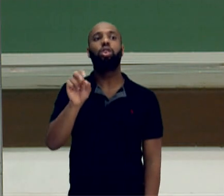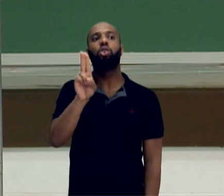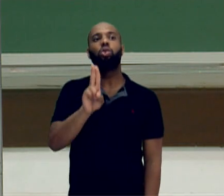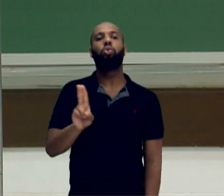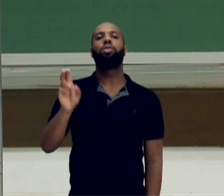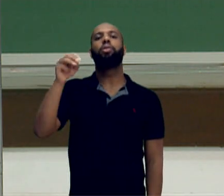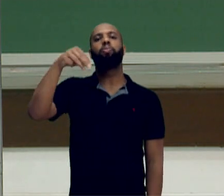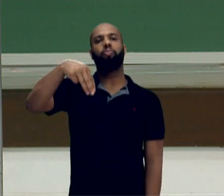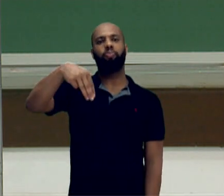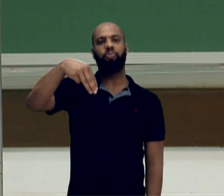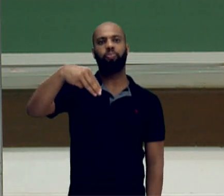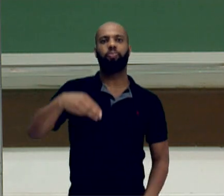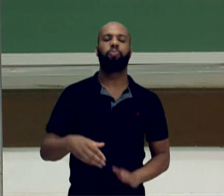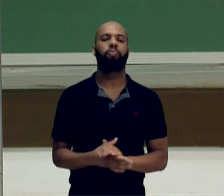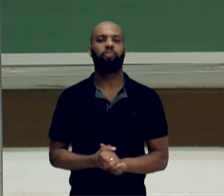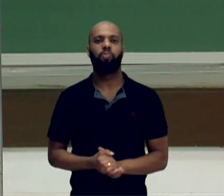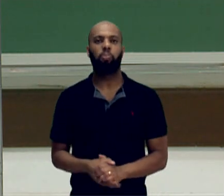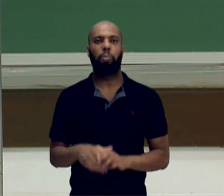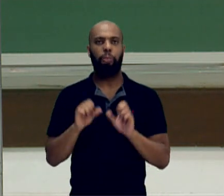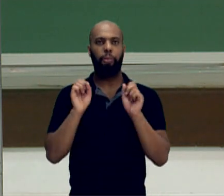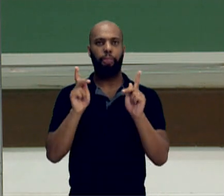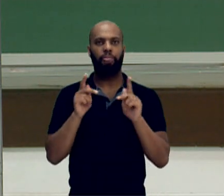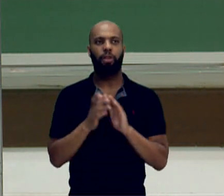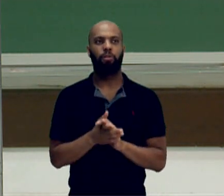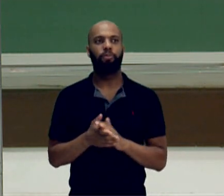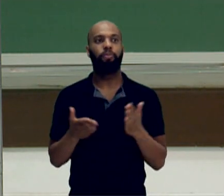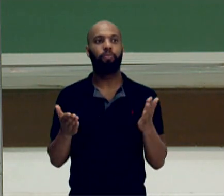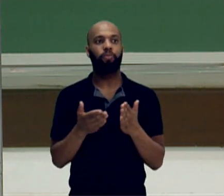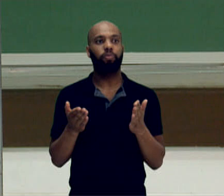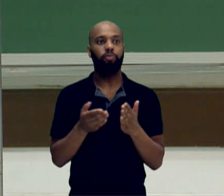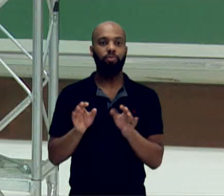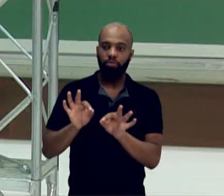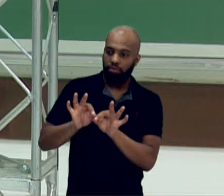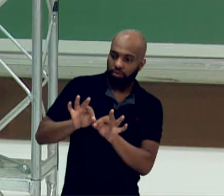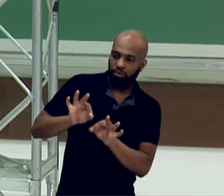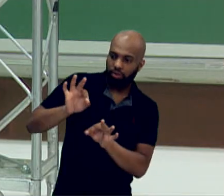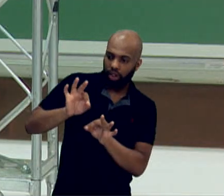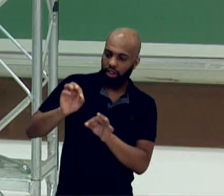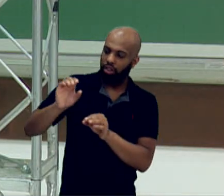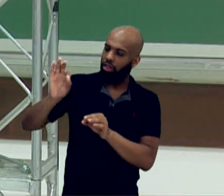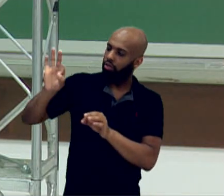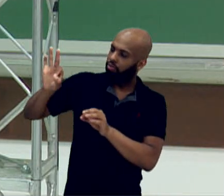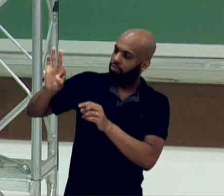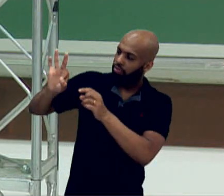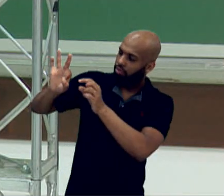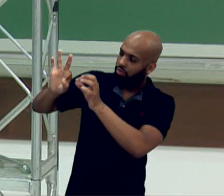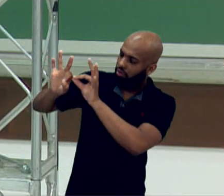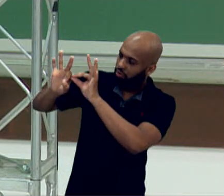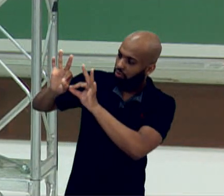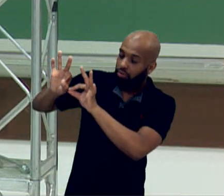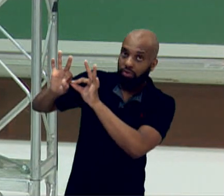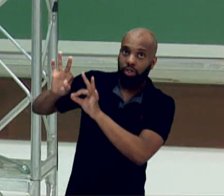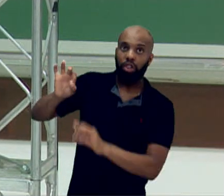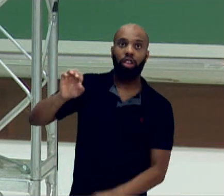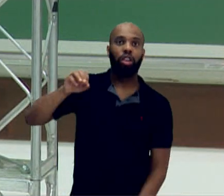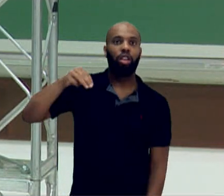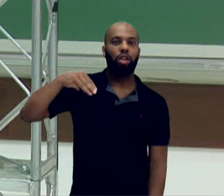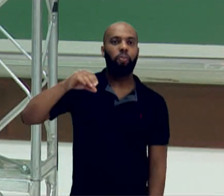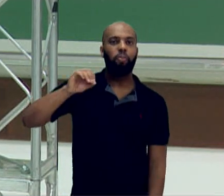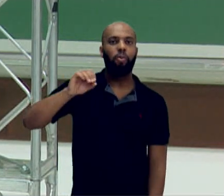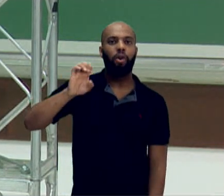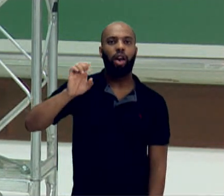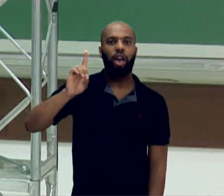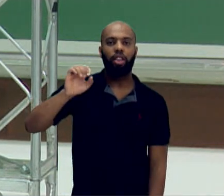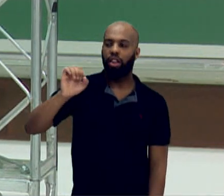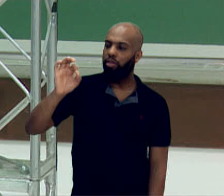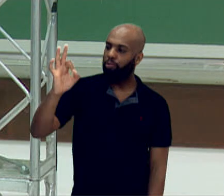O metro, certo? E a altura de uma moeda? A moeda é ali bem pequenininha,